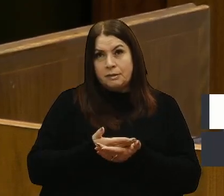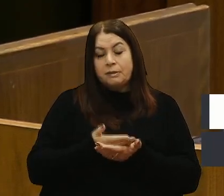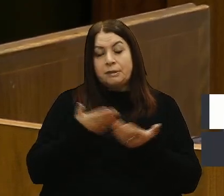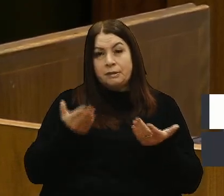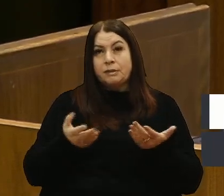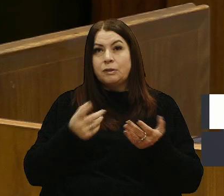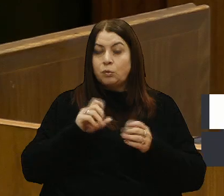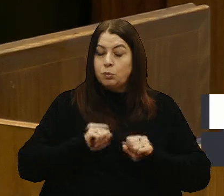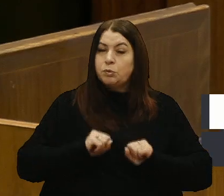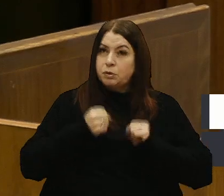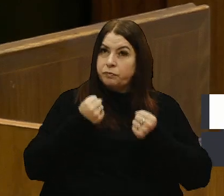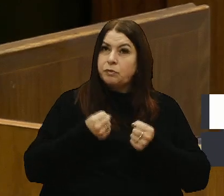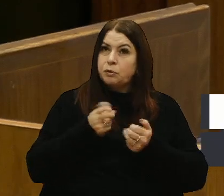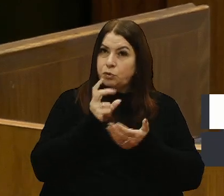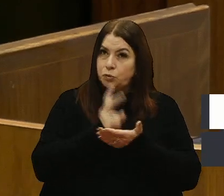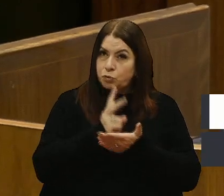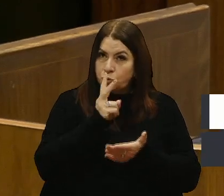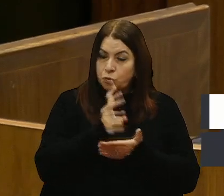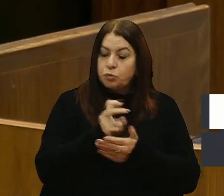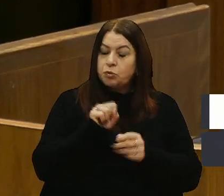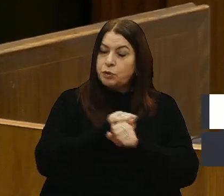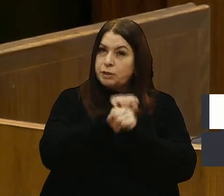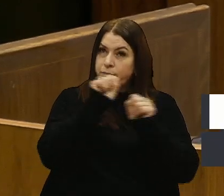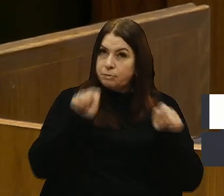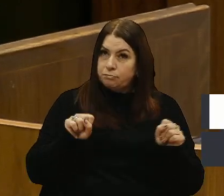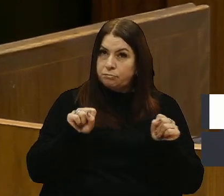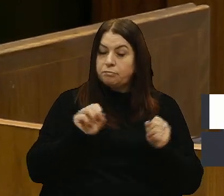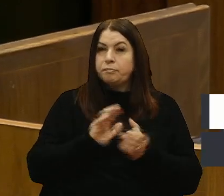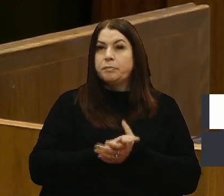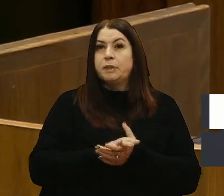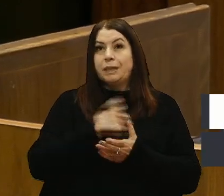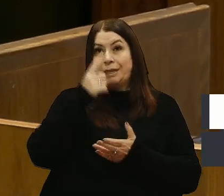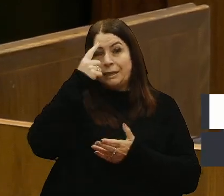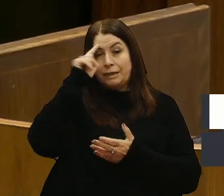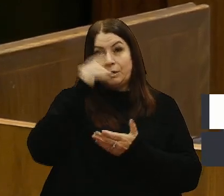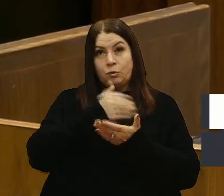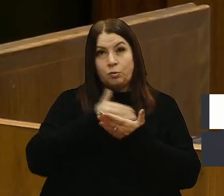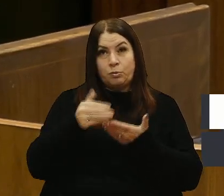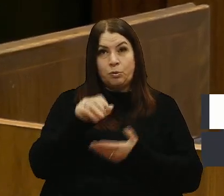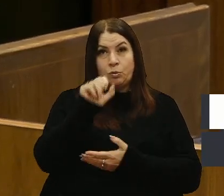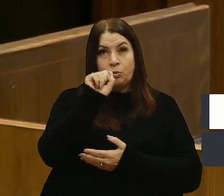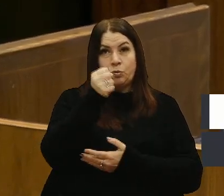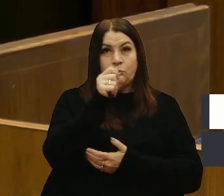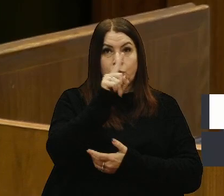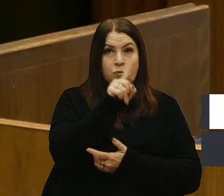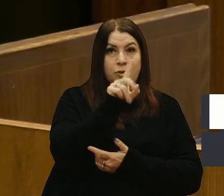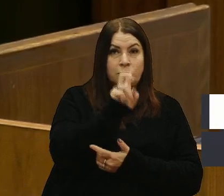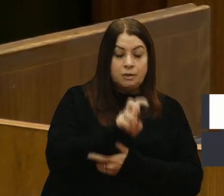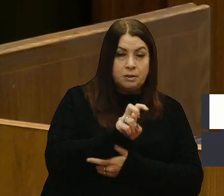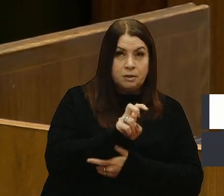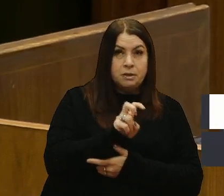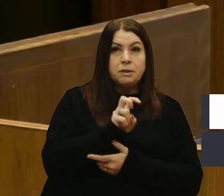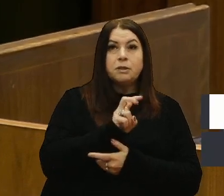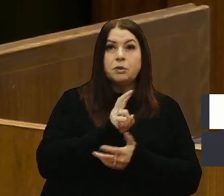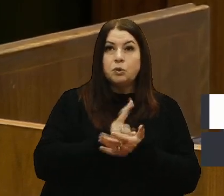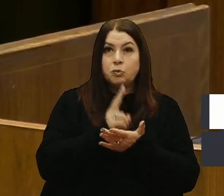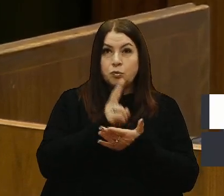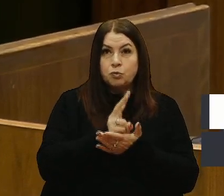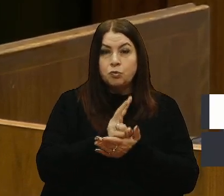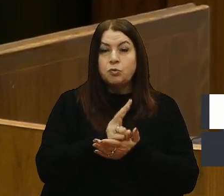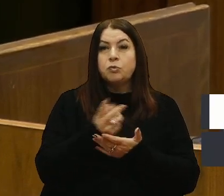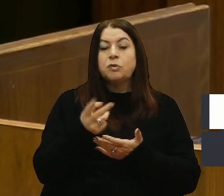Então, eu defendo que a gente permaneça de manhã. A ideia é iniciar 8h15 e a gente segue.